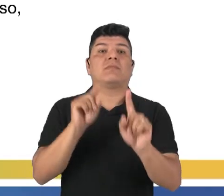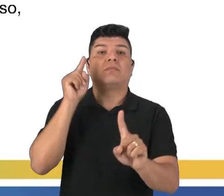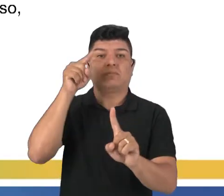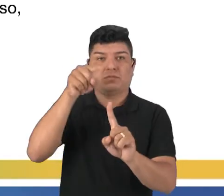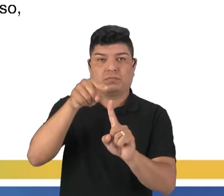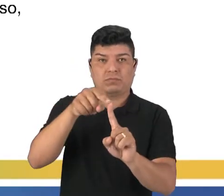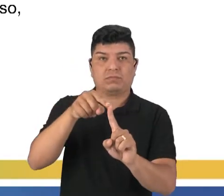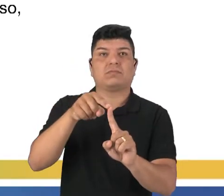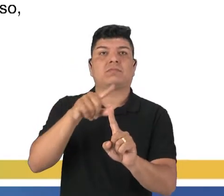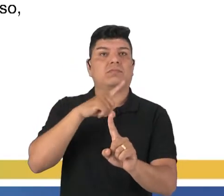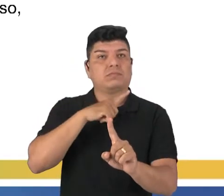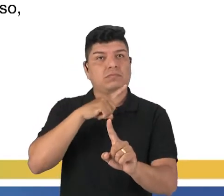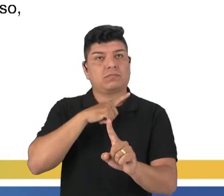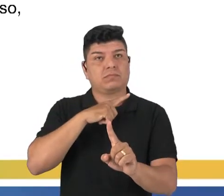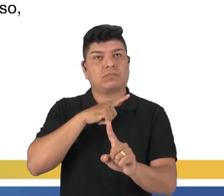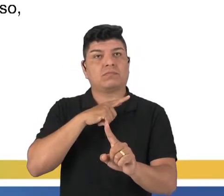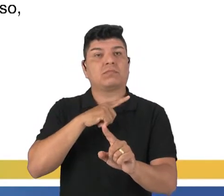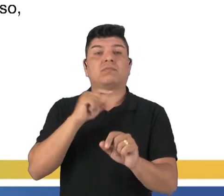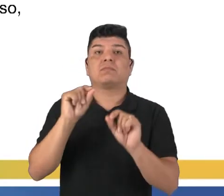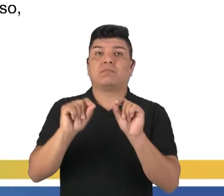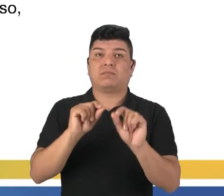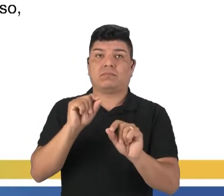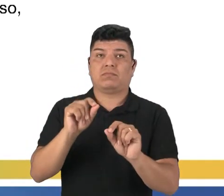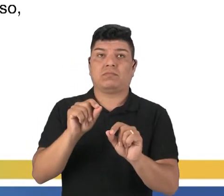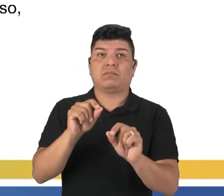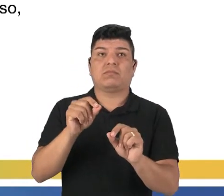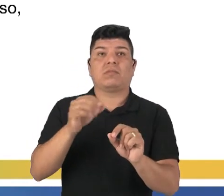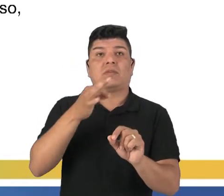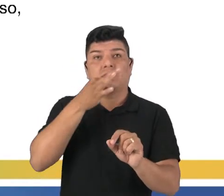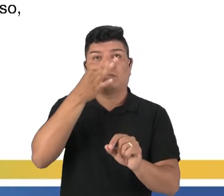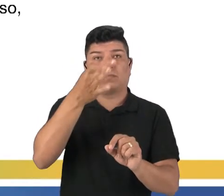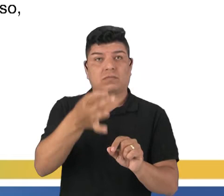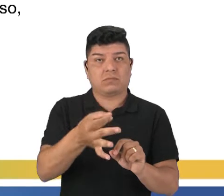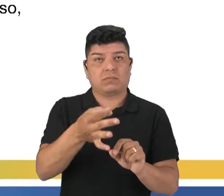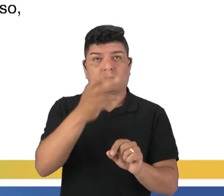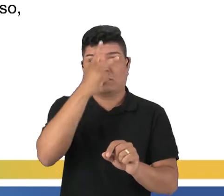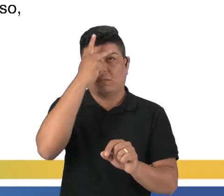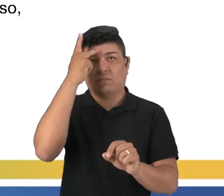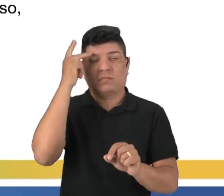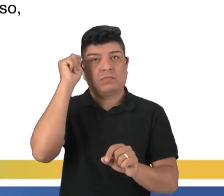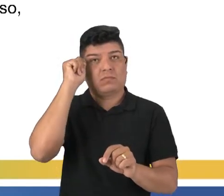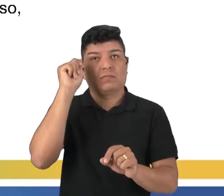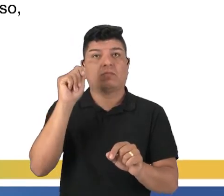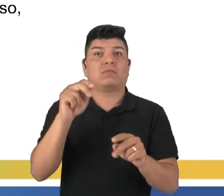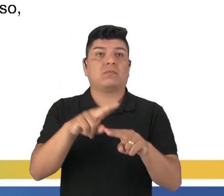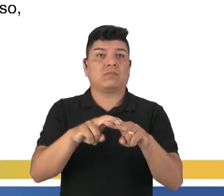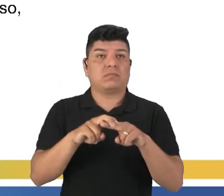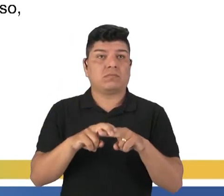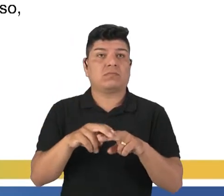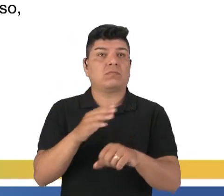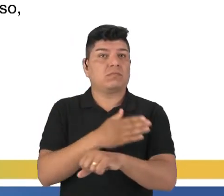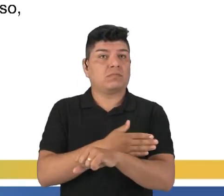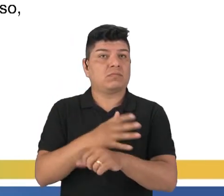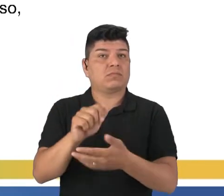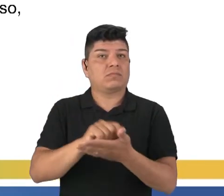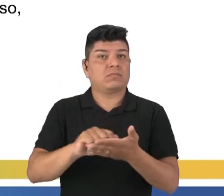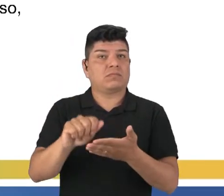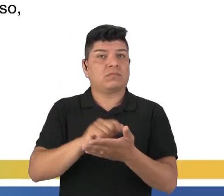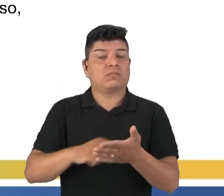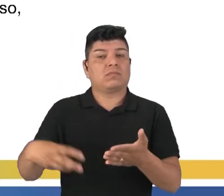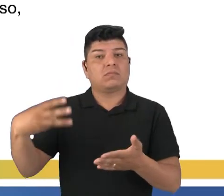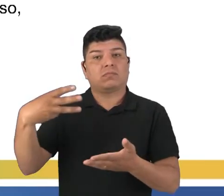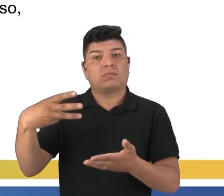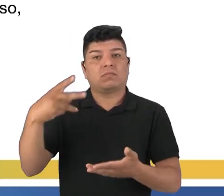serem objetivos, práticos, tá? Na opinião ali que se quer mostrar. Por isso costumam ser escritos